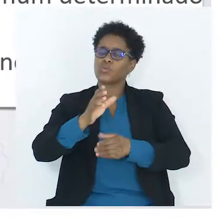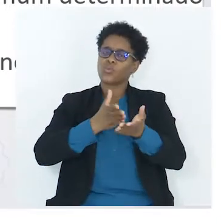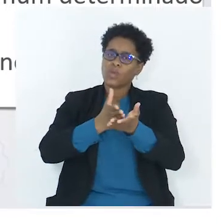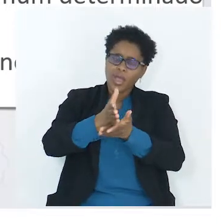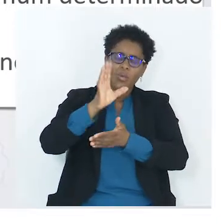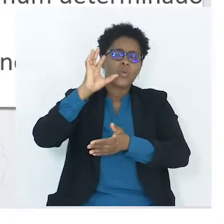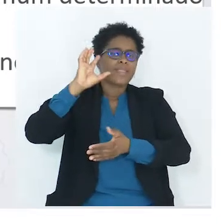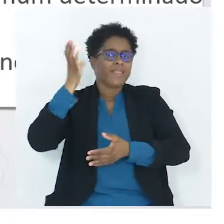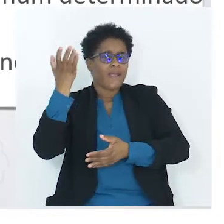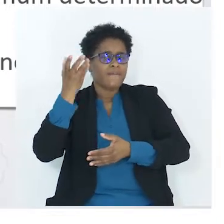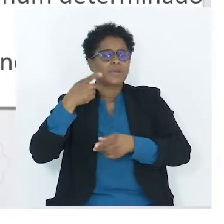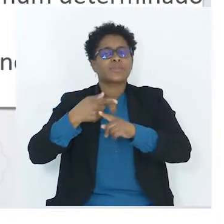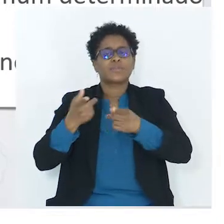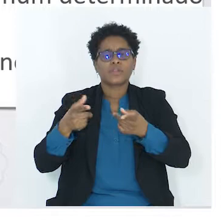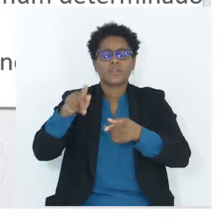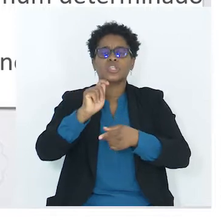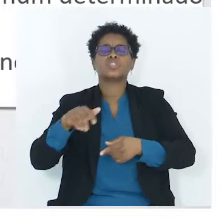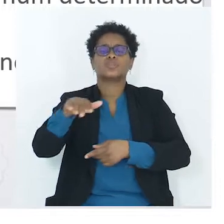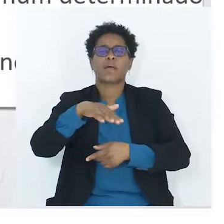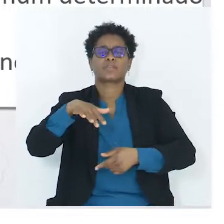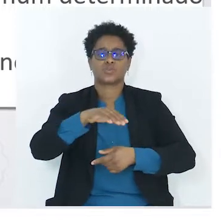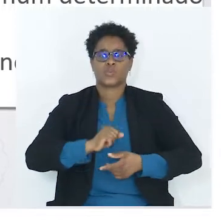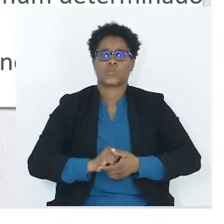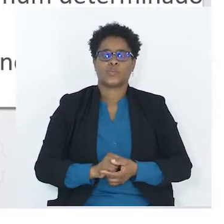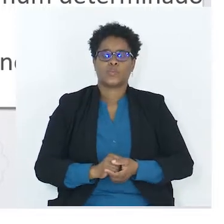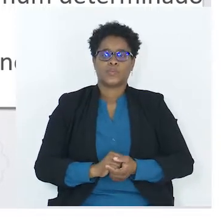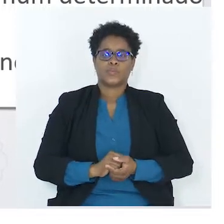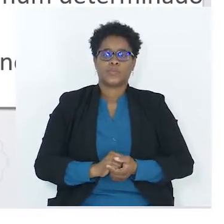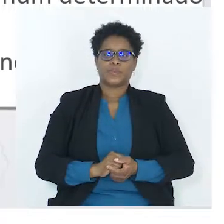evolução ao longo do tempo e do determinado espaço.